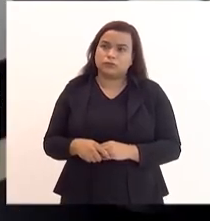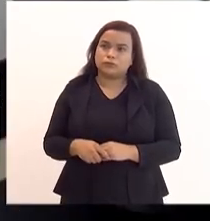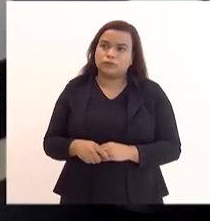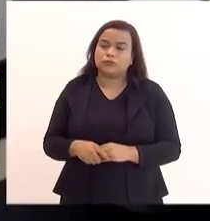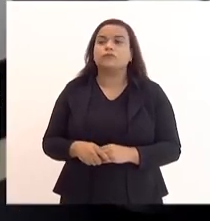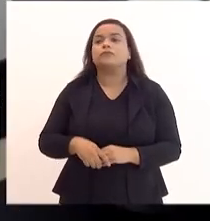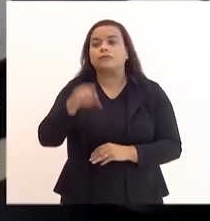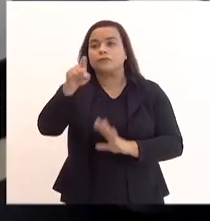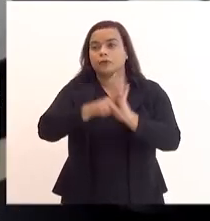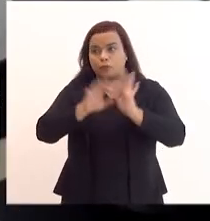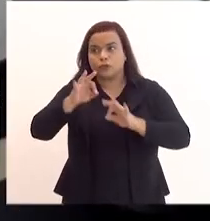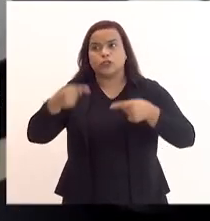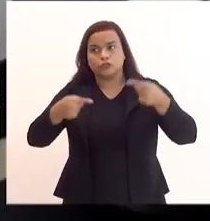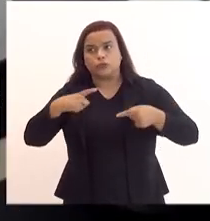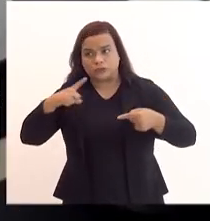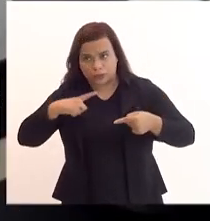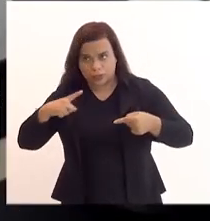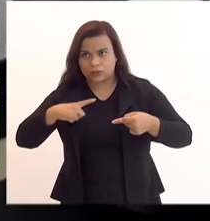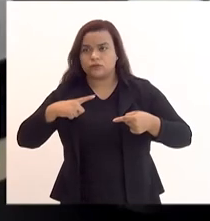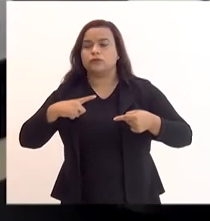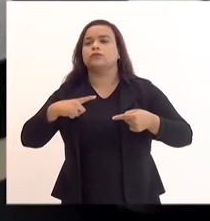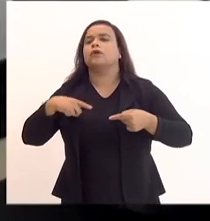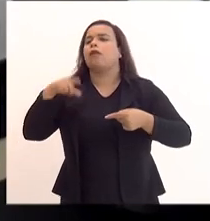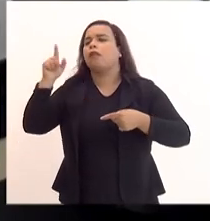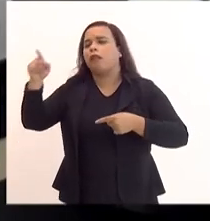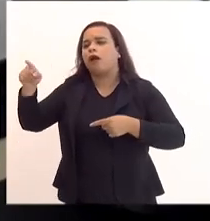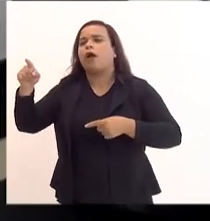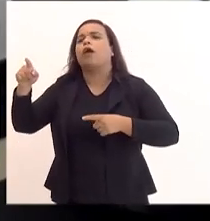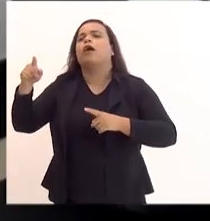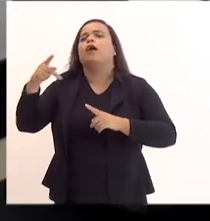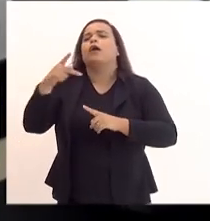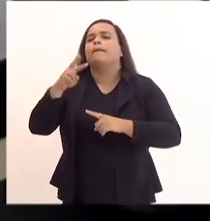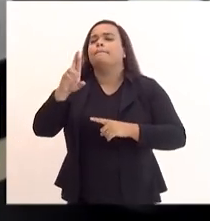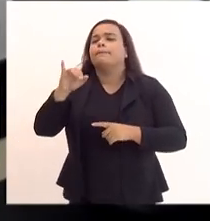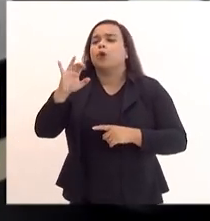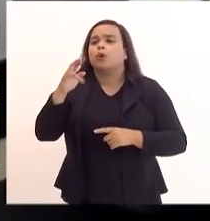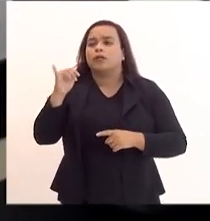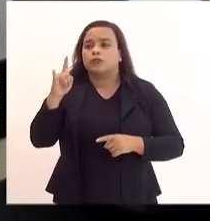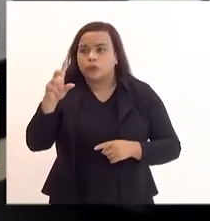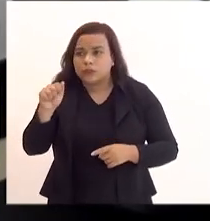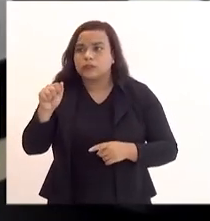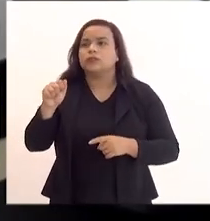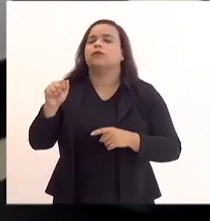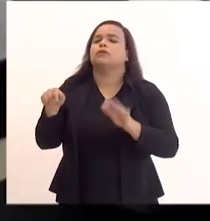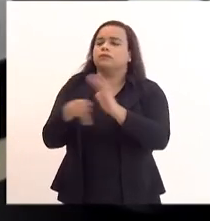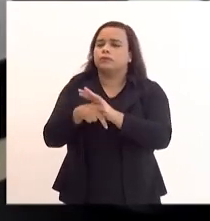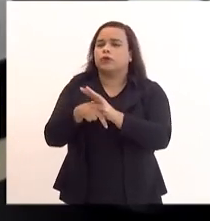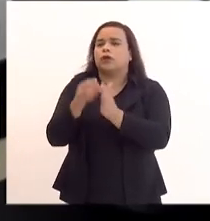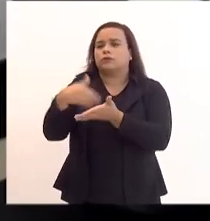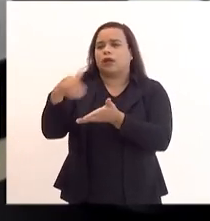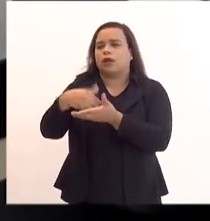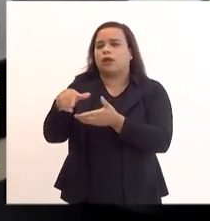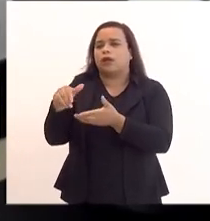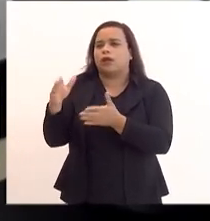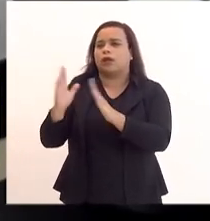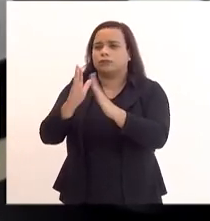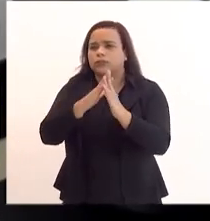esse projeto foi discutido com a Procuradoria da Secretaria de Habitação, foi discutido com vários setores que